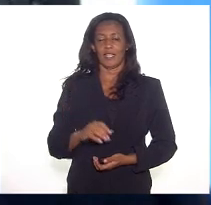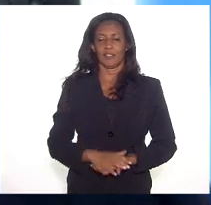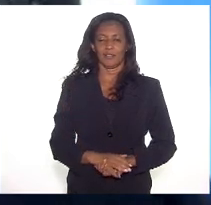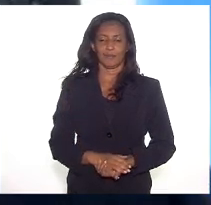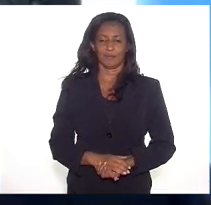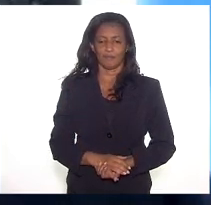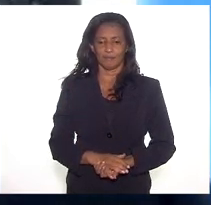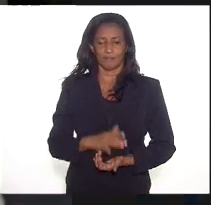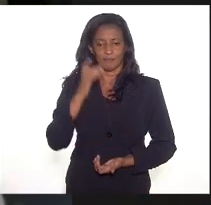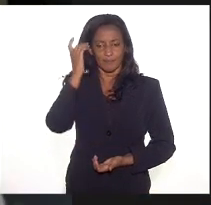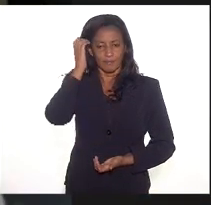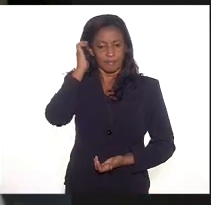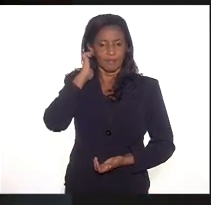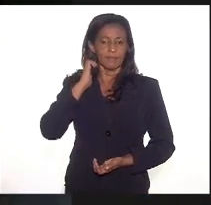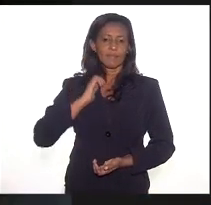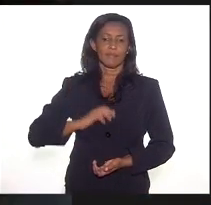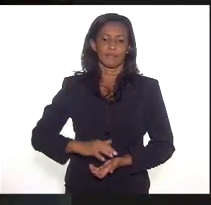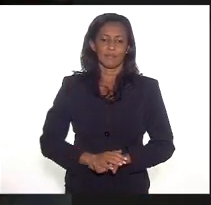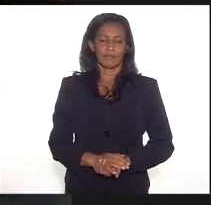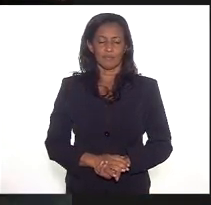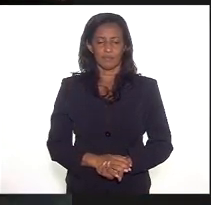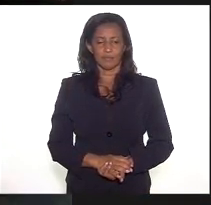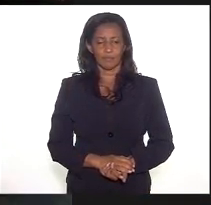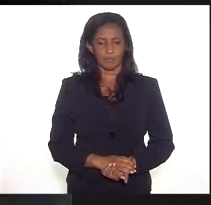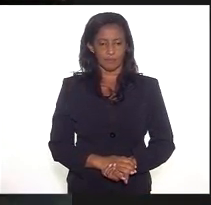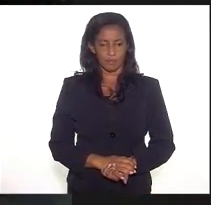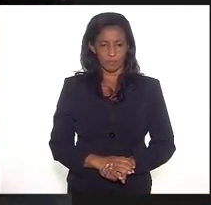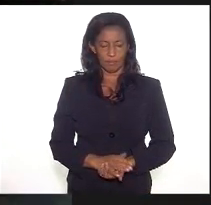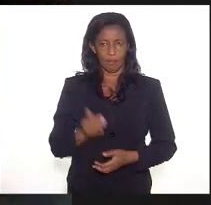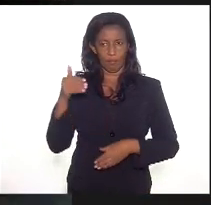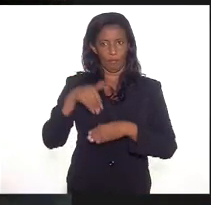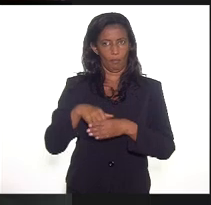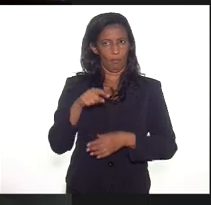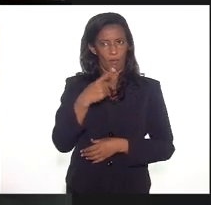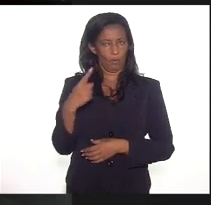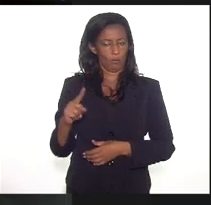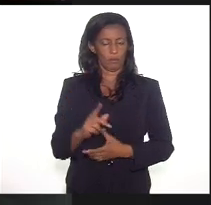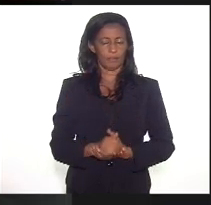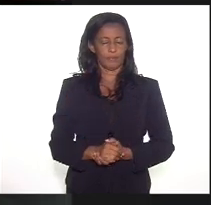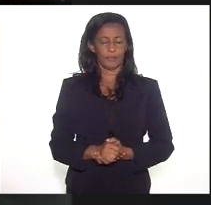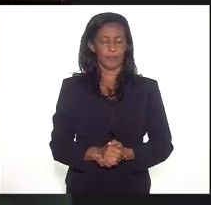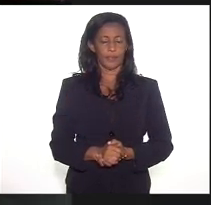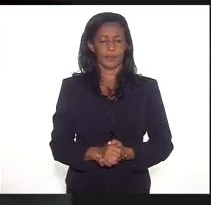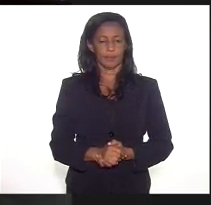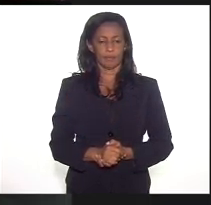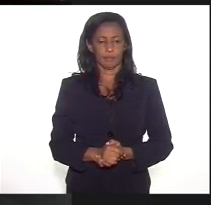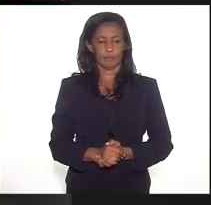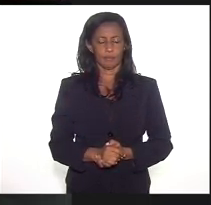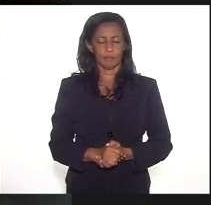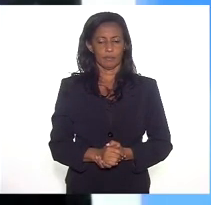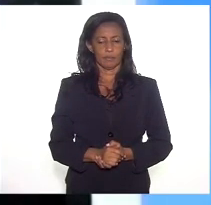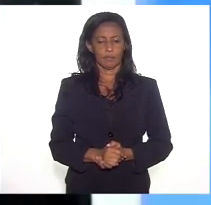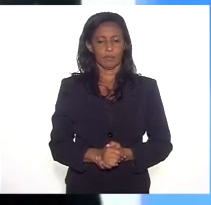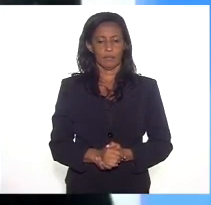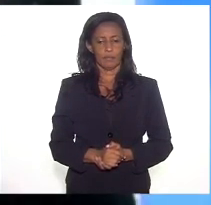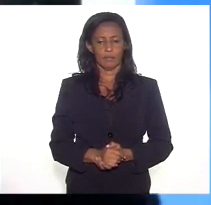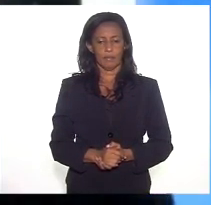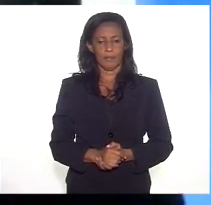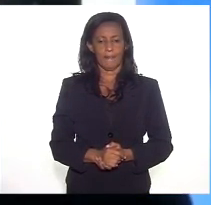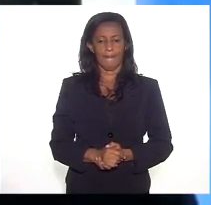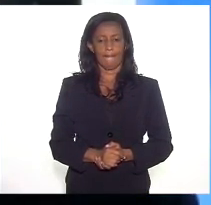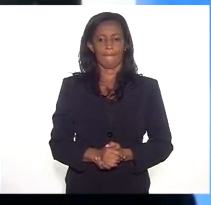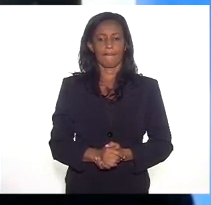Vai enviar remédio para saudade para ele. Deputado Sérgio. Oi, Sérgio. Deputado Sérgio Fernandes, por favor. Ah. Voto não, contrário ao destaque. Deputado, vota